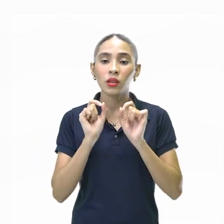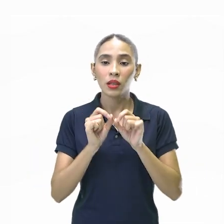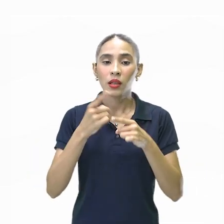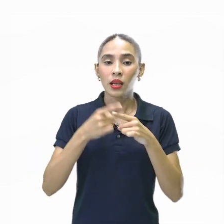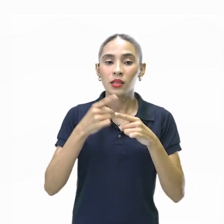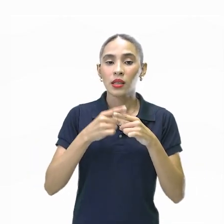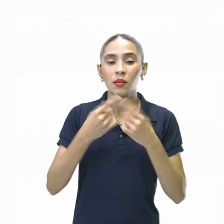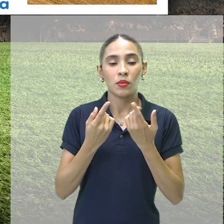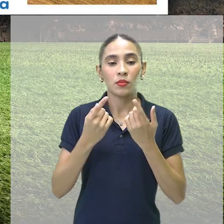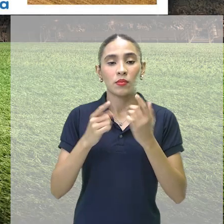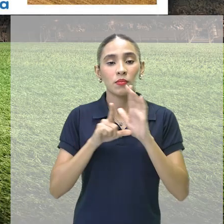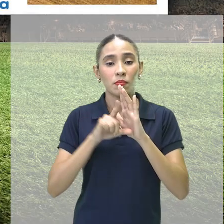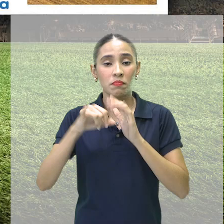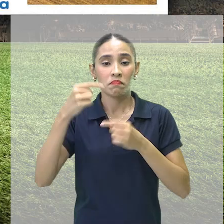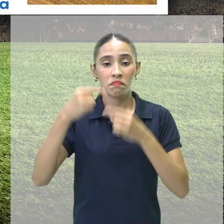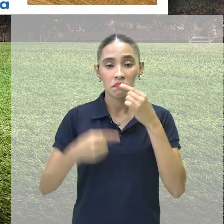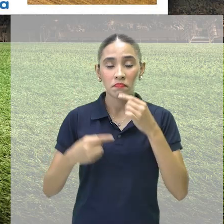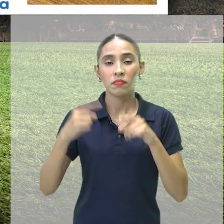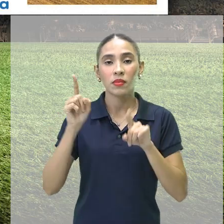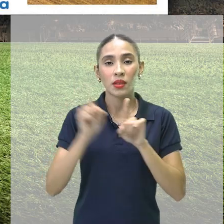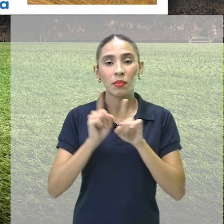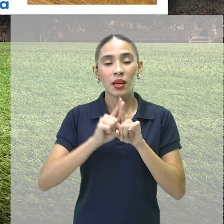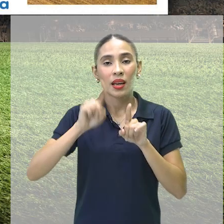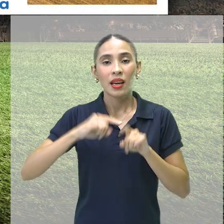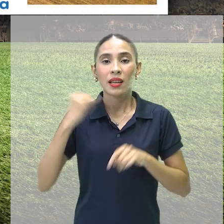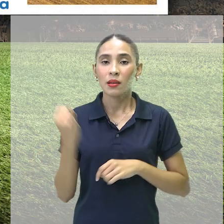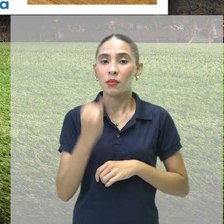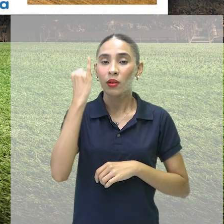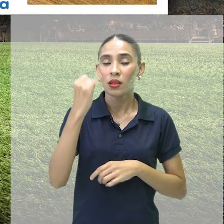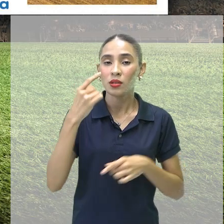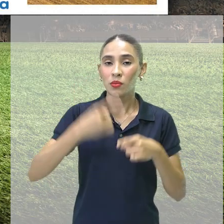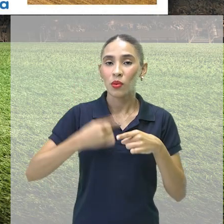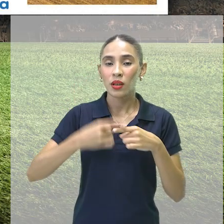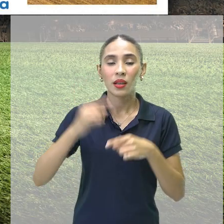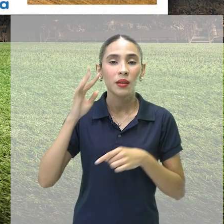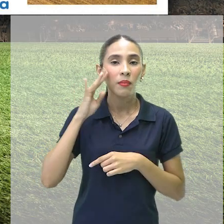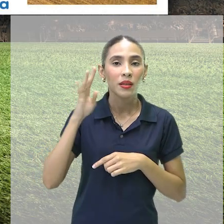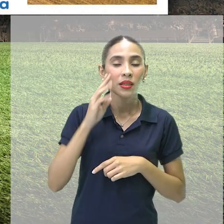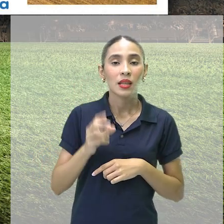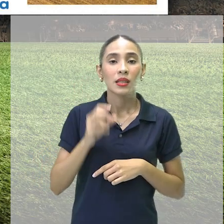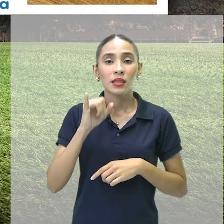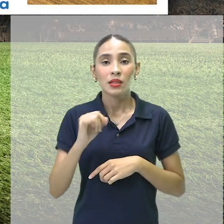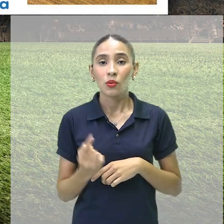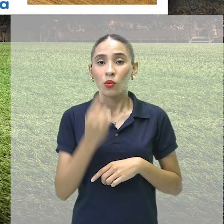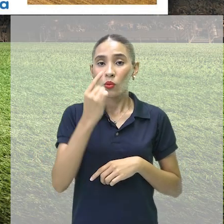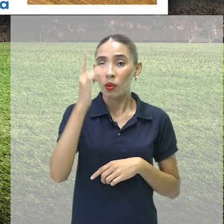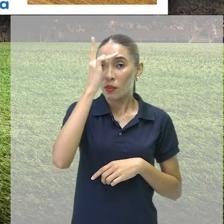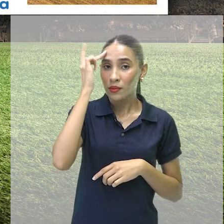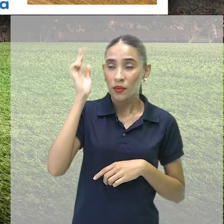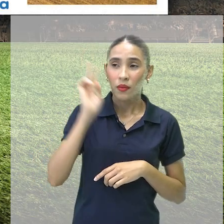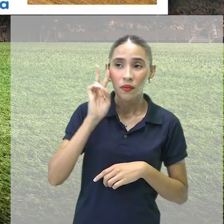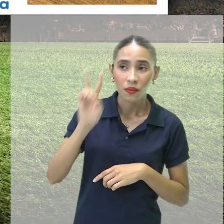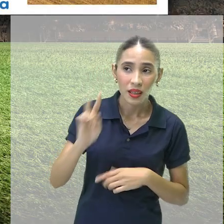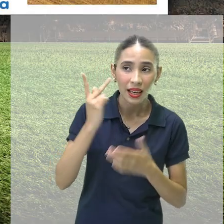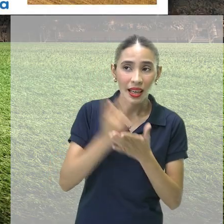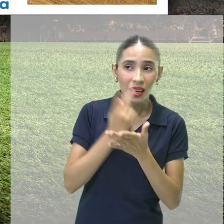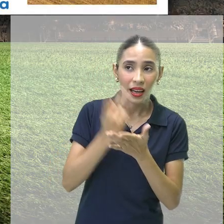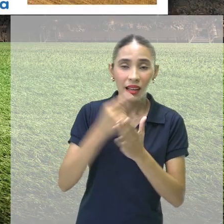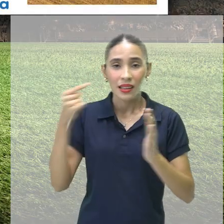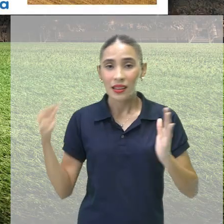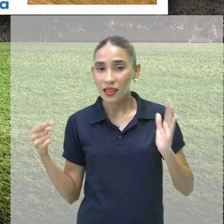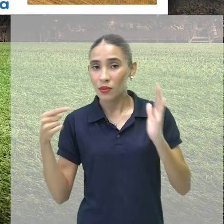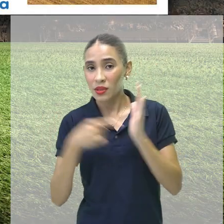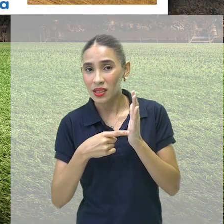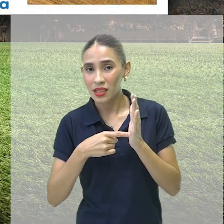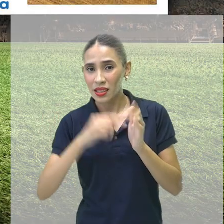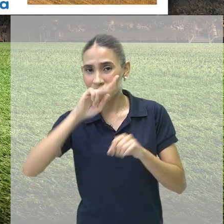atividades ilícitas. Isso também é super importante, porque imagina, se uma pessoa vê uma coisa errada, denuncia essa coisa errada e ainda